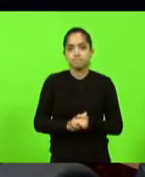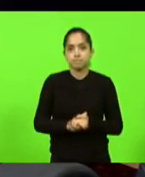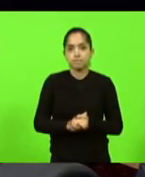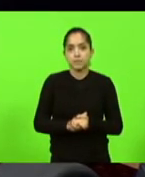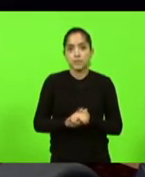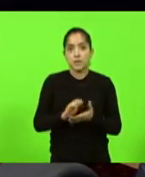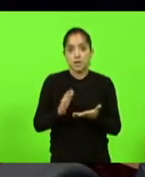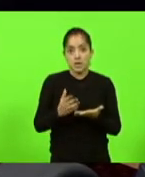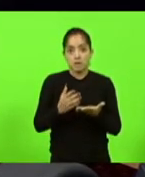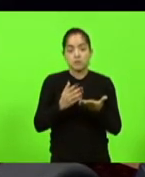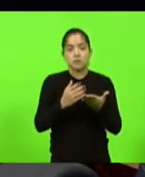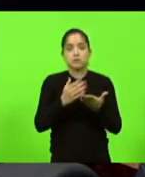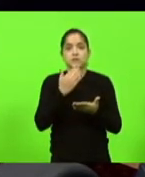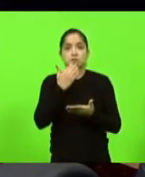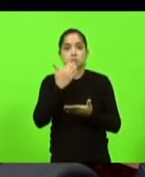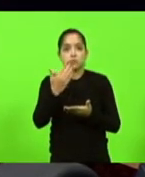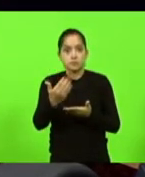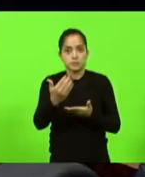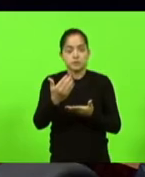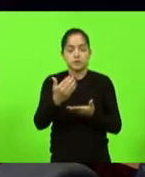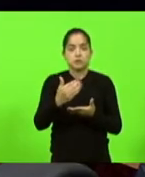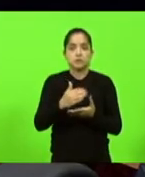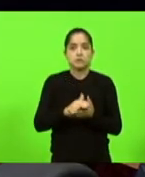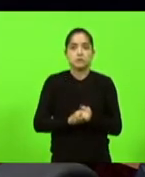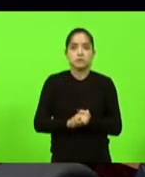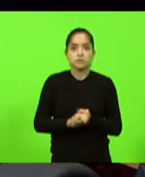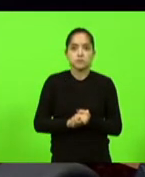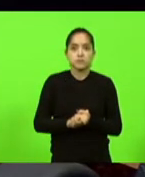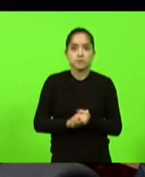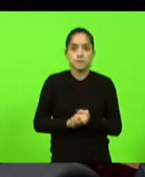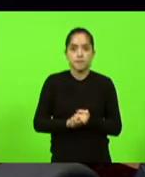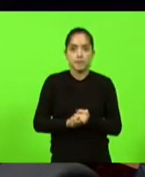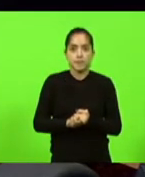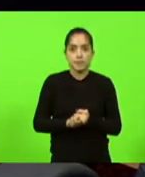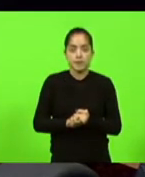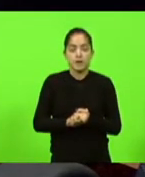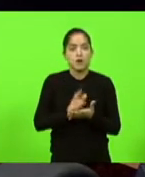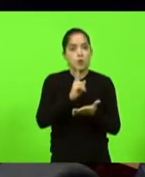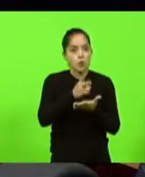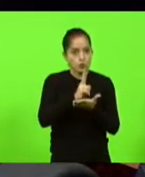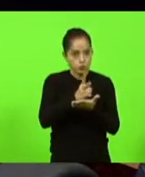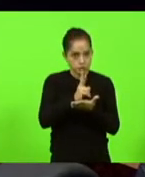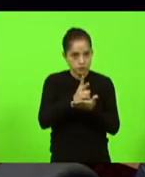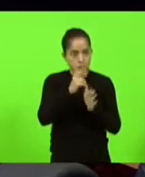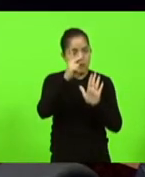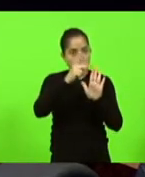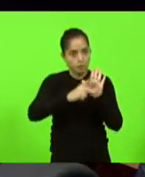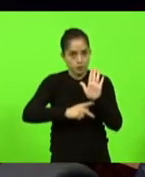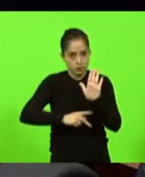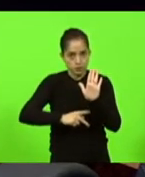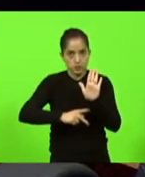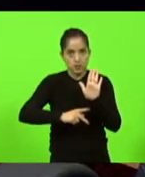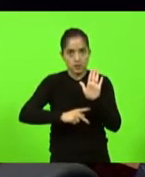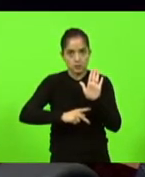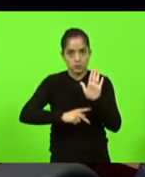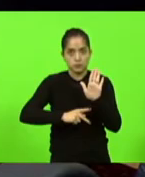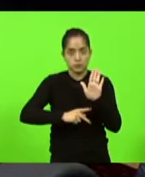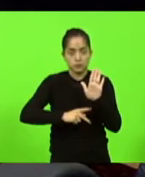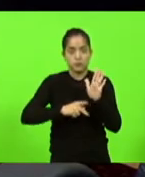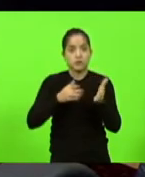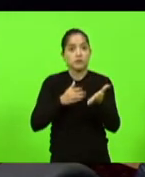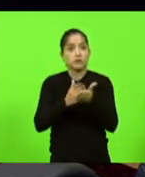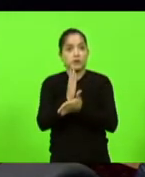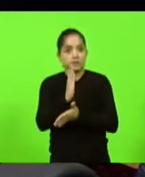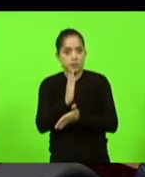nós fizemos um apelo aqui para mantermos o projeto que saiu aprovado